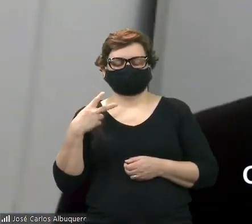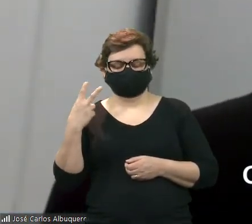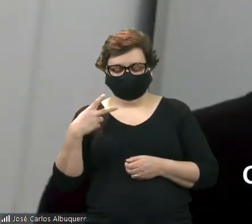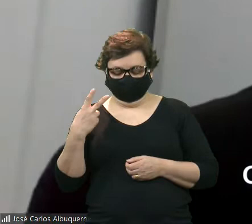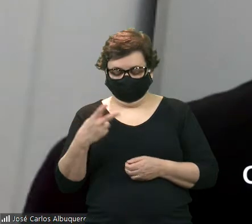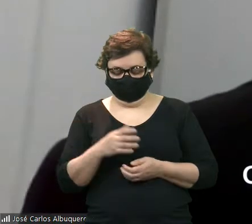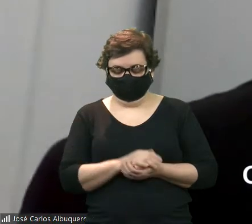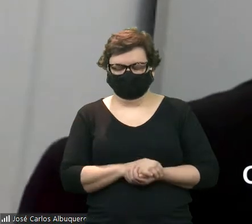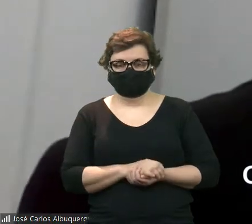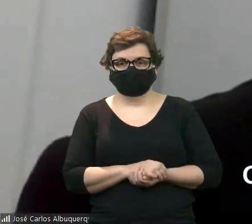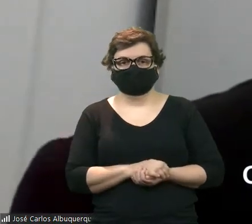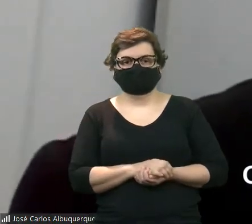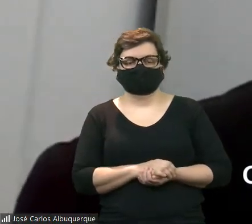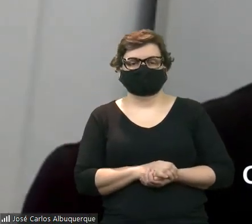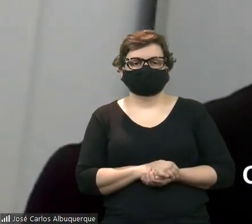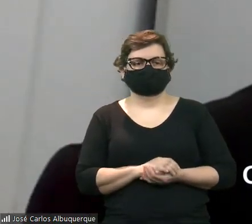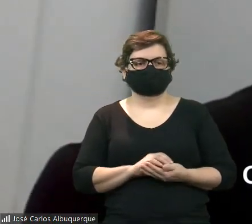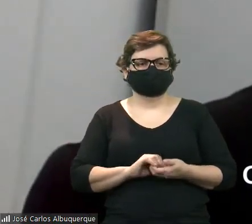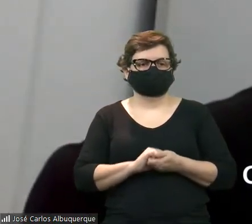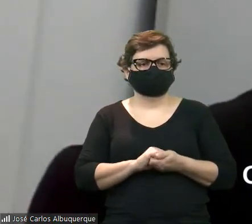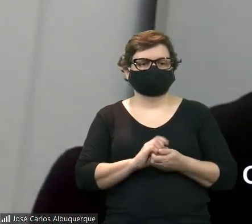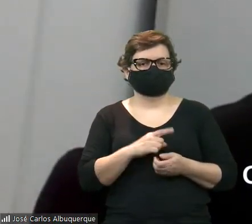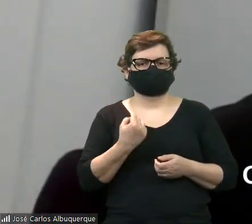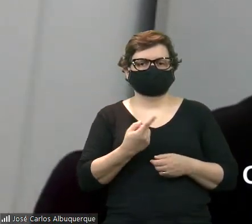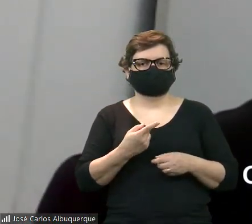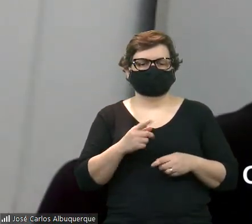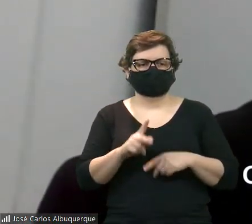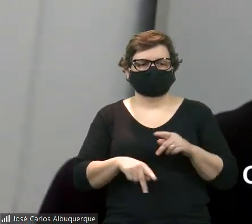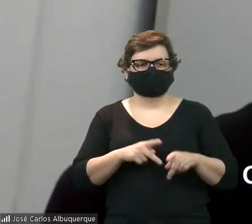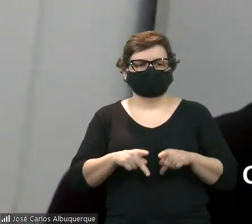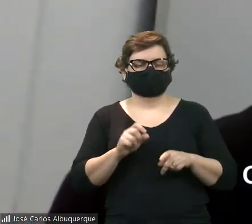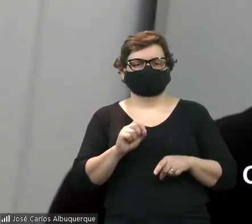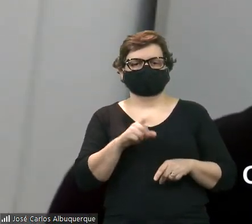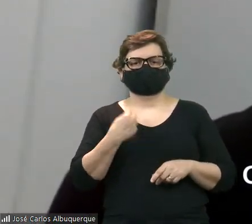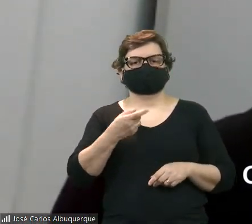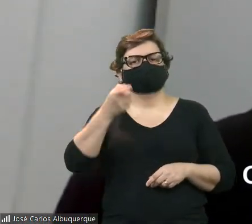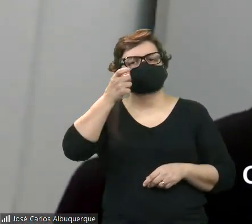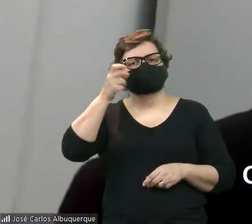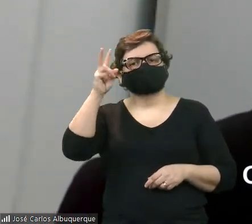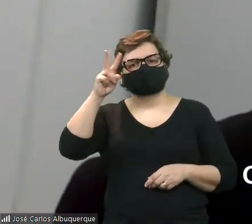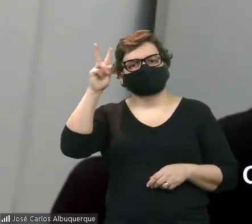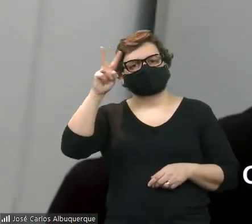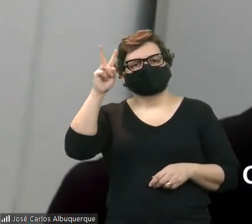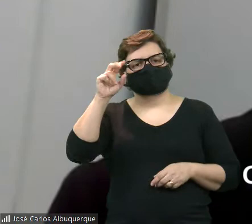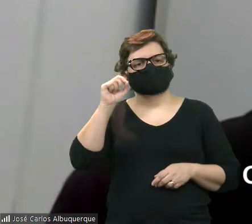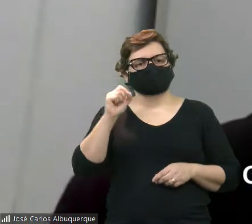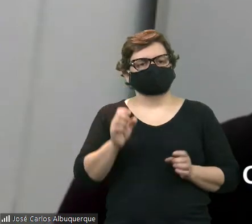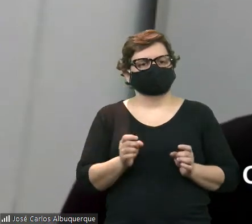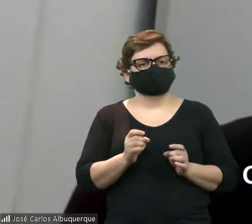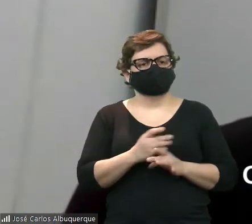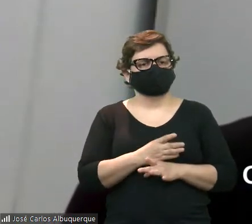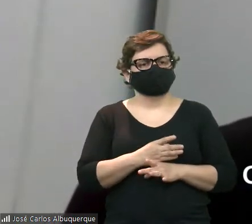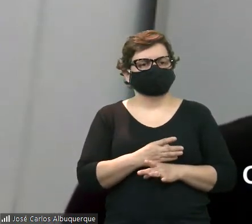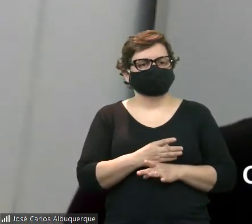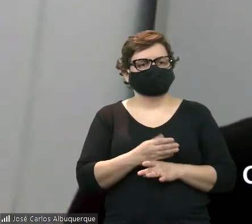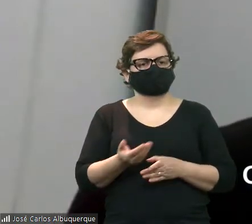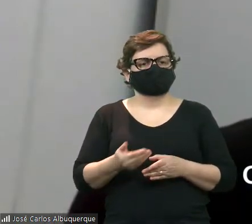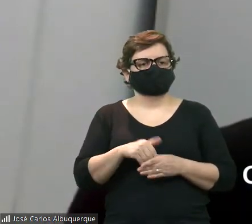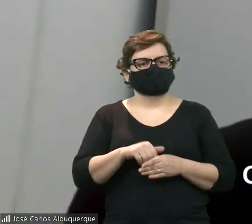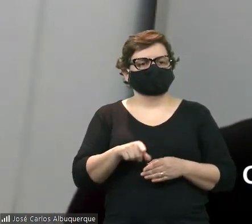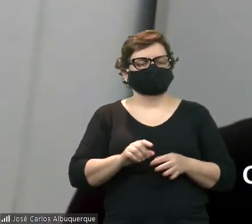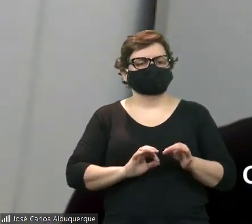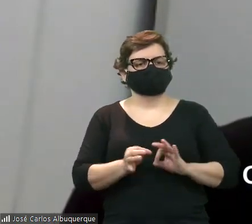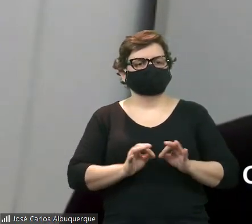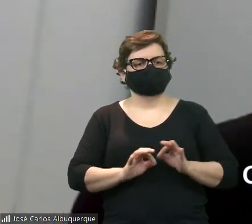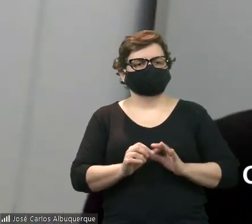Daniela, cumprimentar aí a nossa população que nos acompanha e lembrar, Vossa Excelência, que no final da votação desse